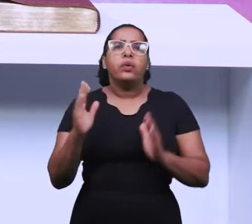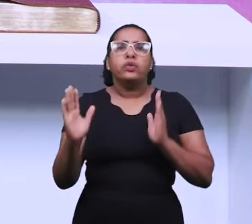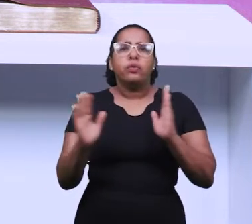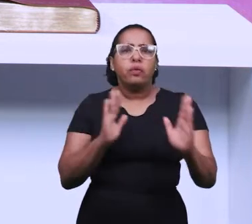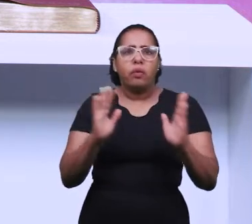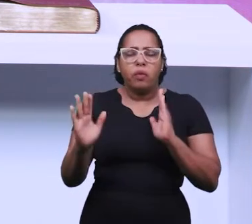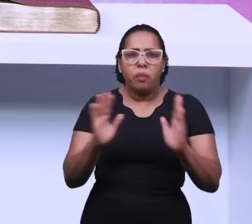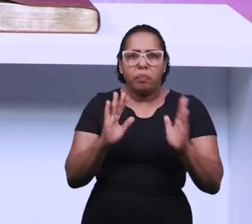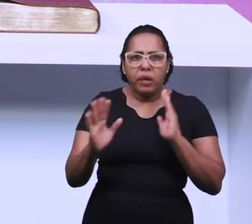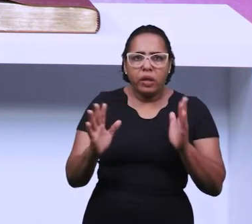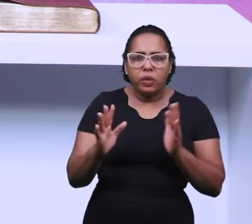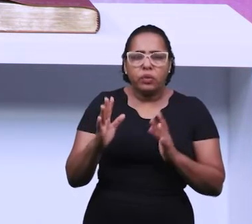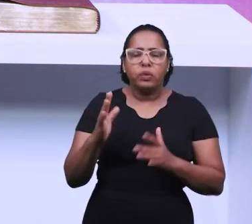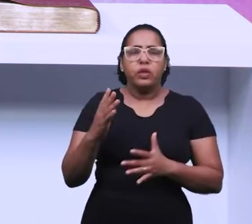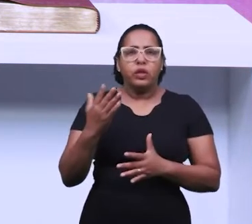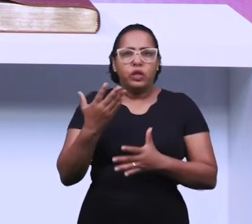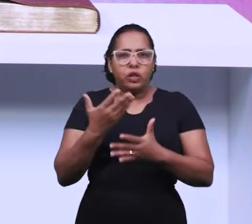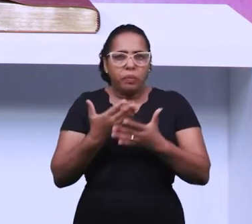da senescência.